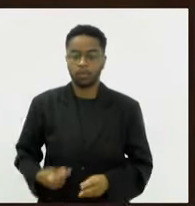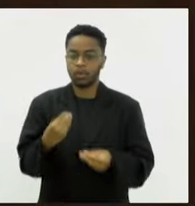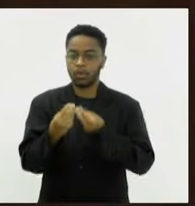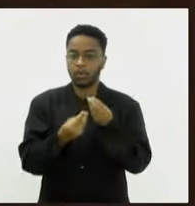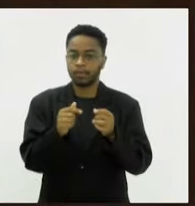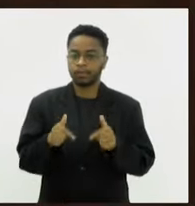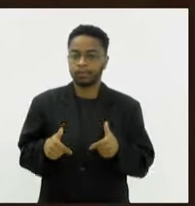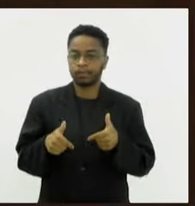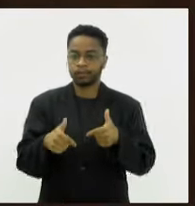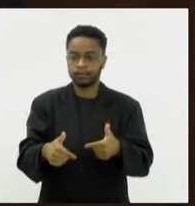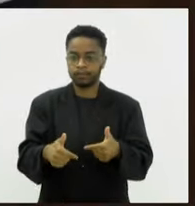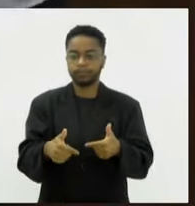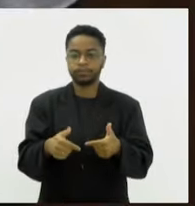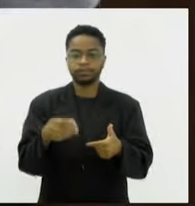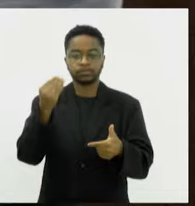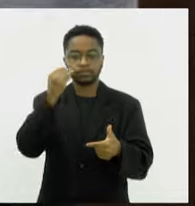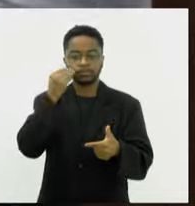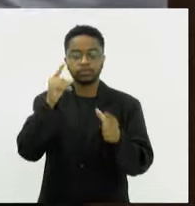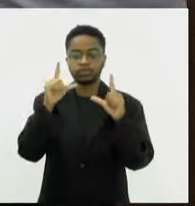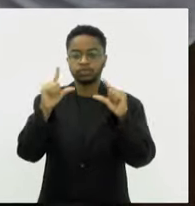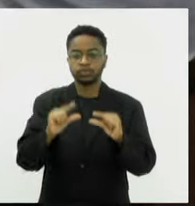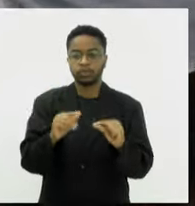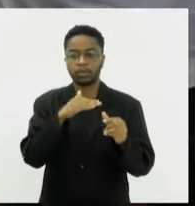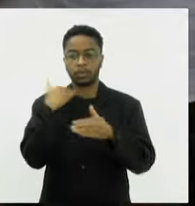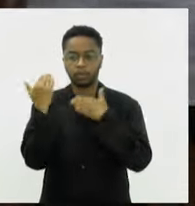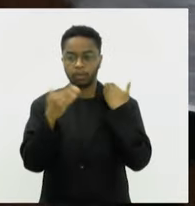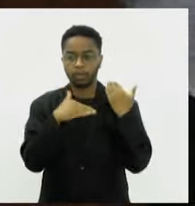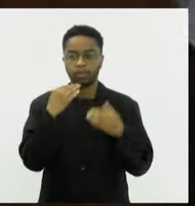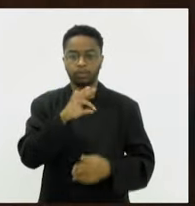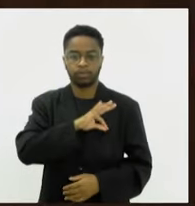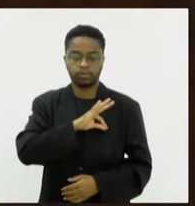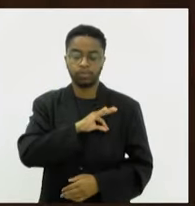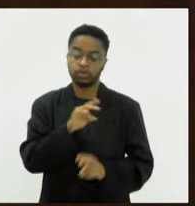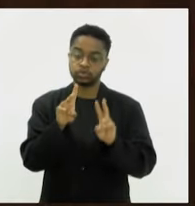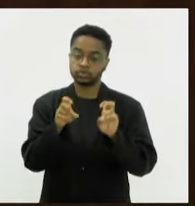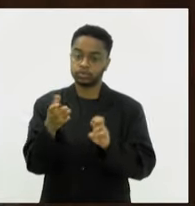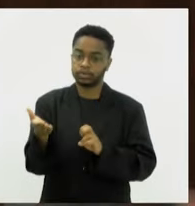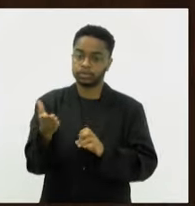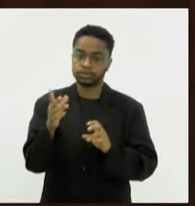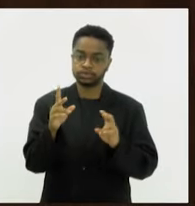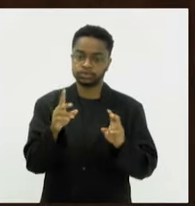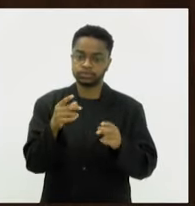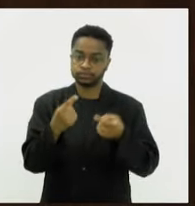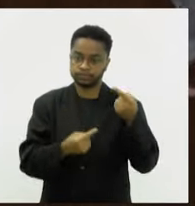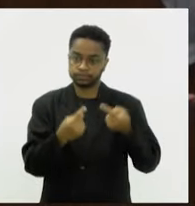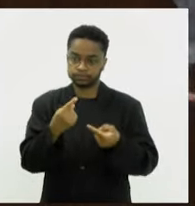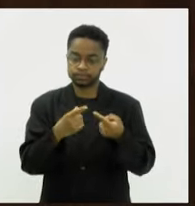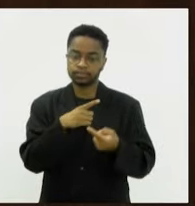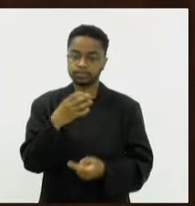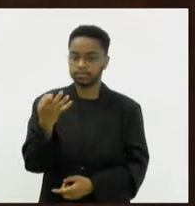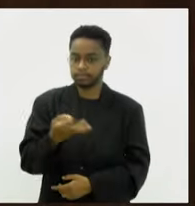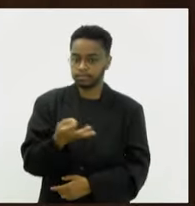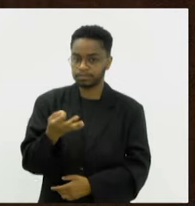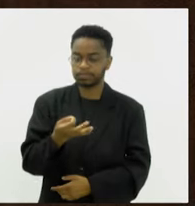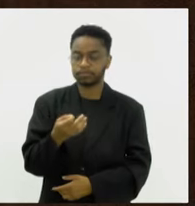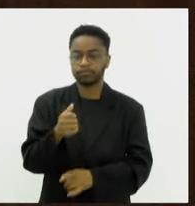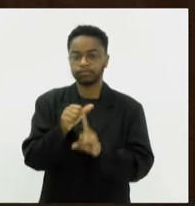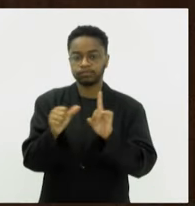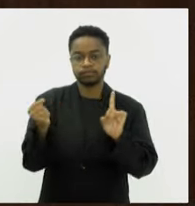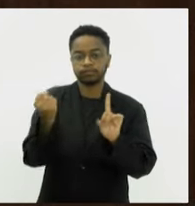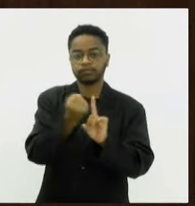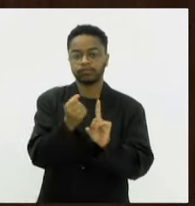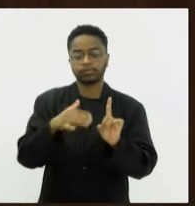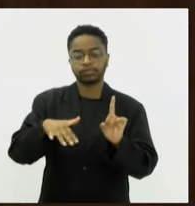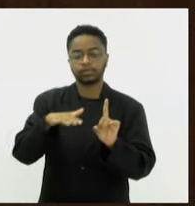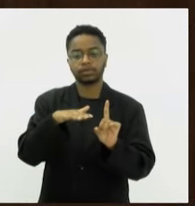empregados para a redução da letalidade policial. É disso que se trata, senhora presidente. Eu tenho certeza que o feminicídio político